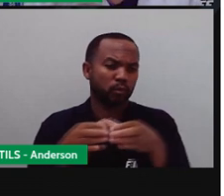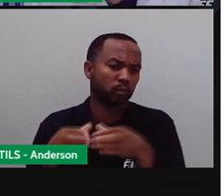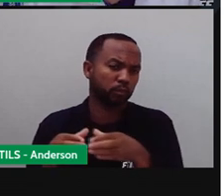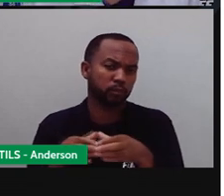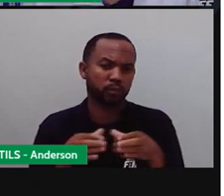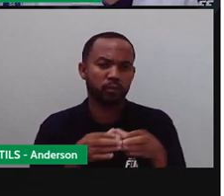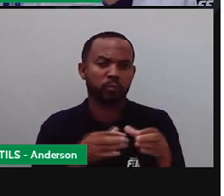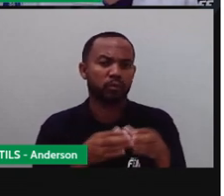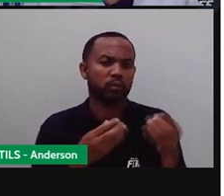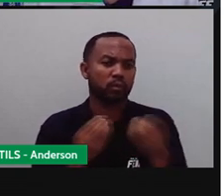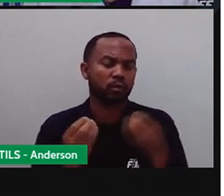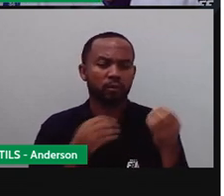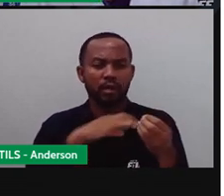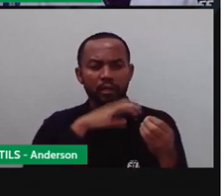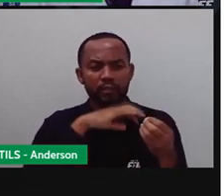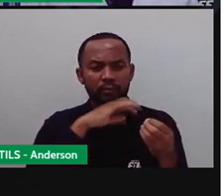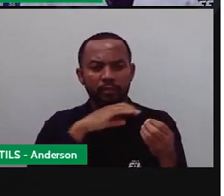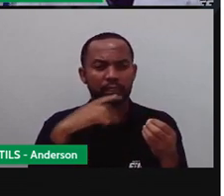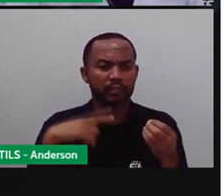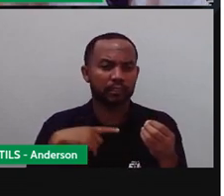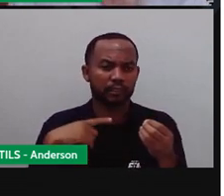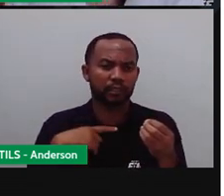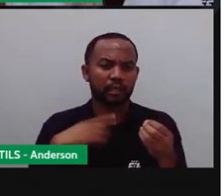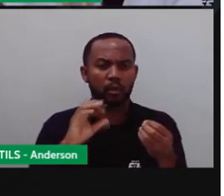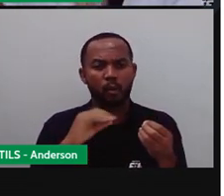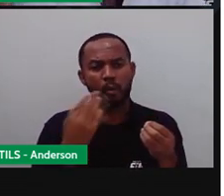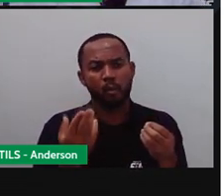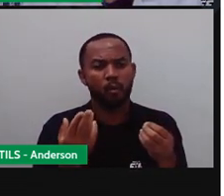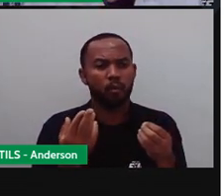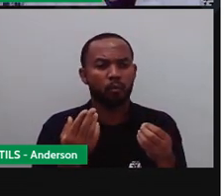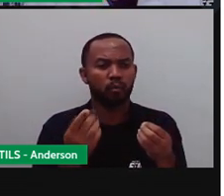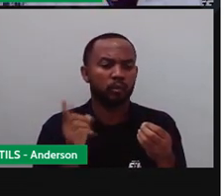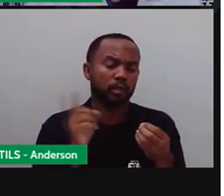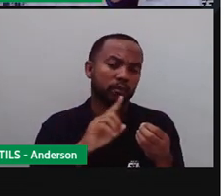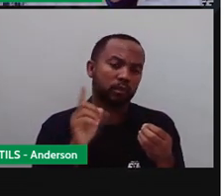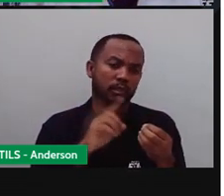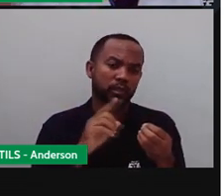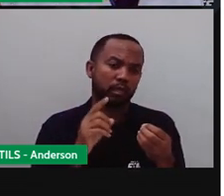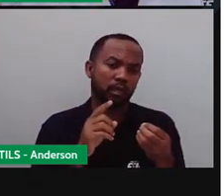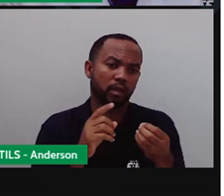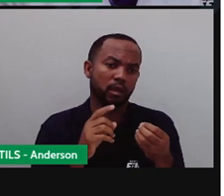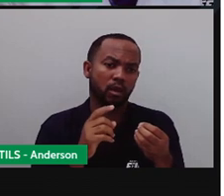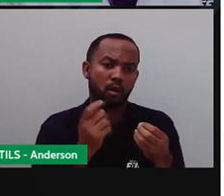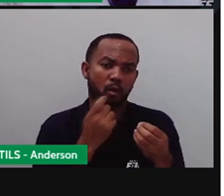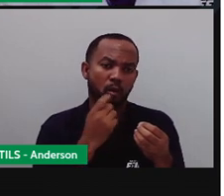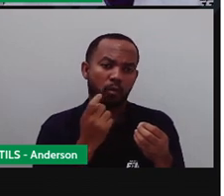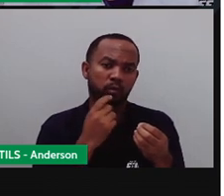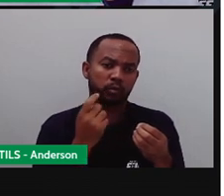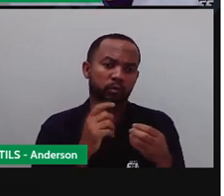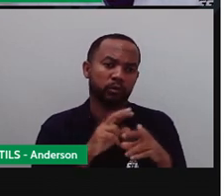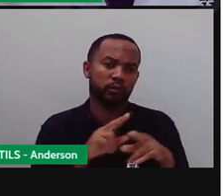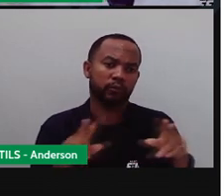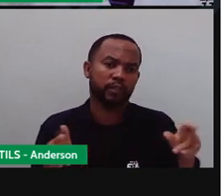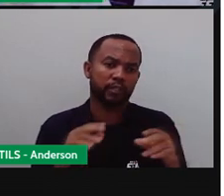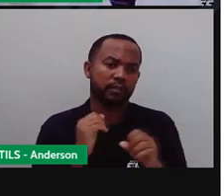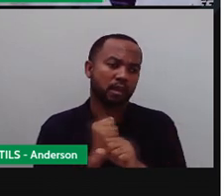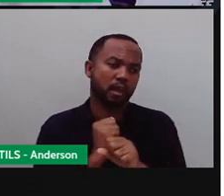as classificações dos animais invertebrados, porque isso é um conteúdo um pouquinho lá para frente, tá? Para as séries que vão para